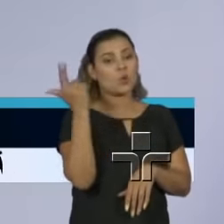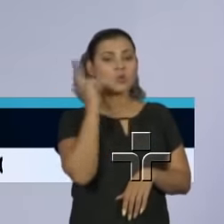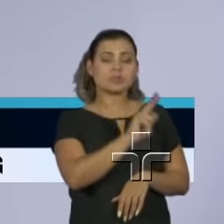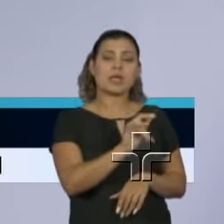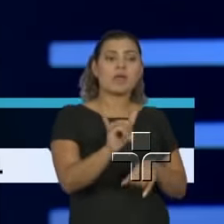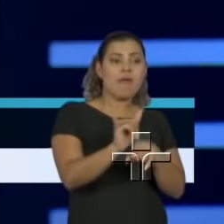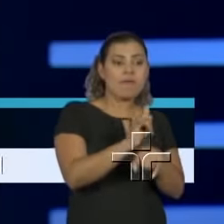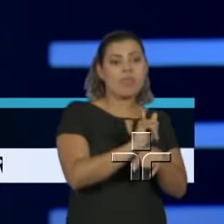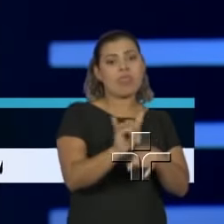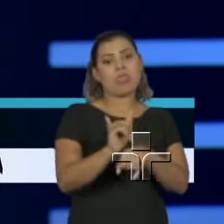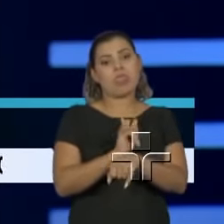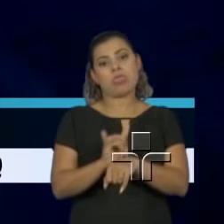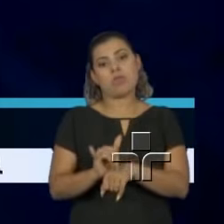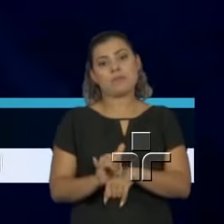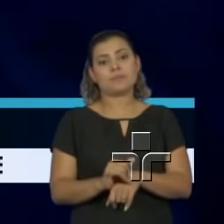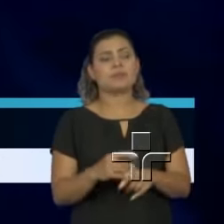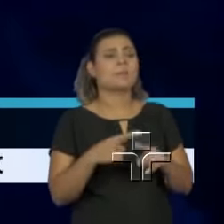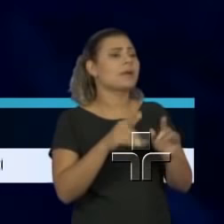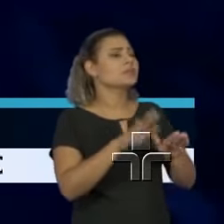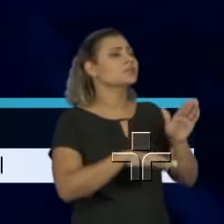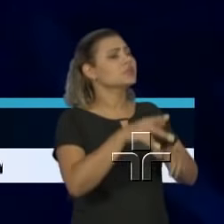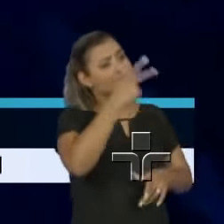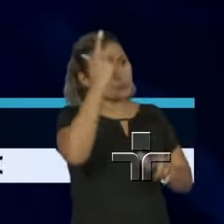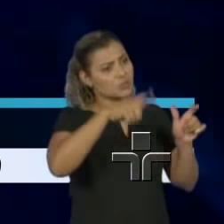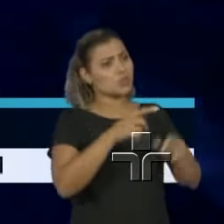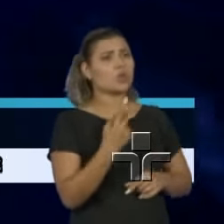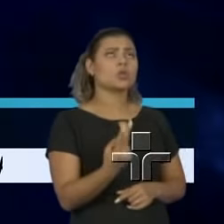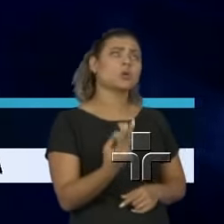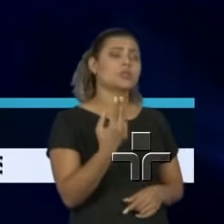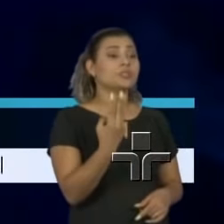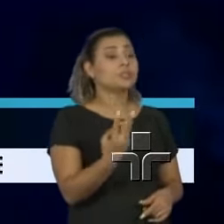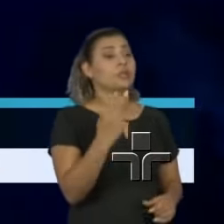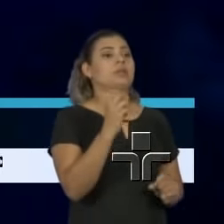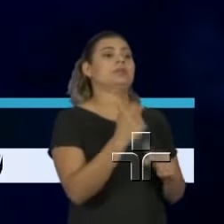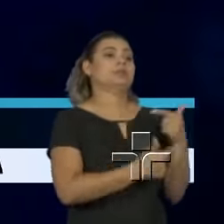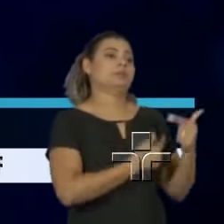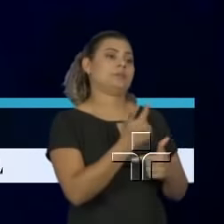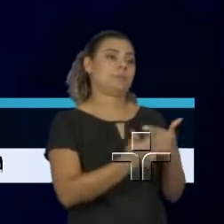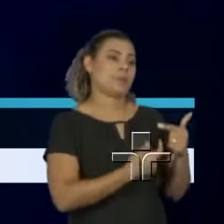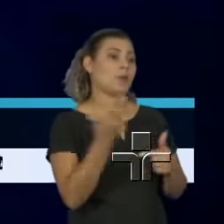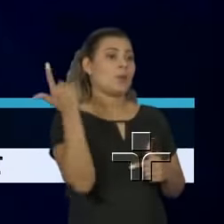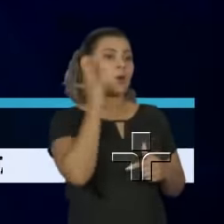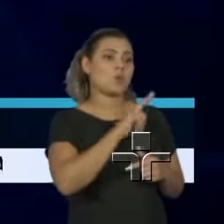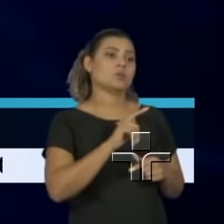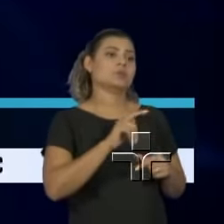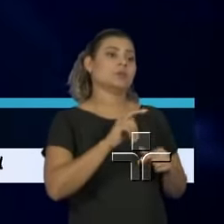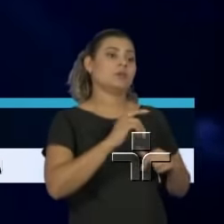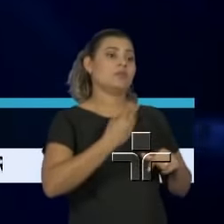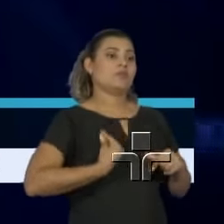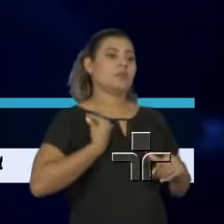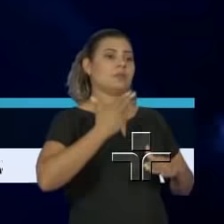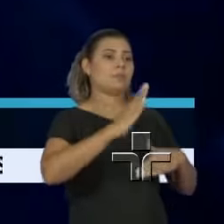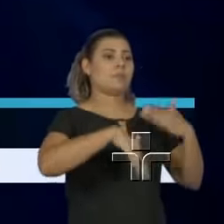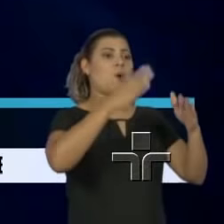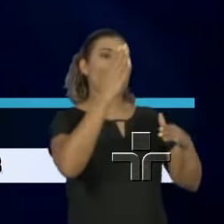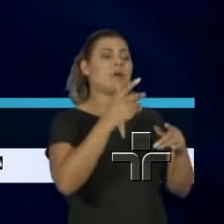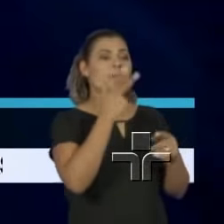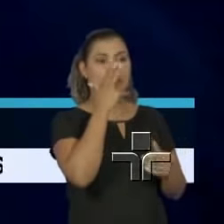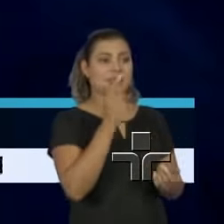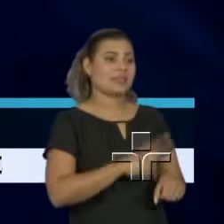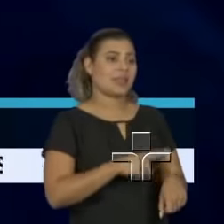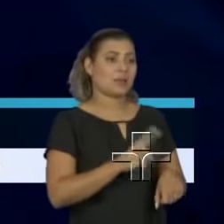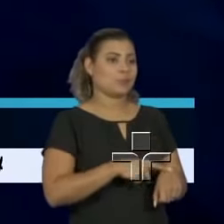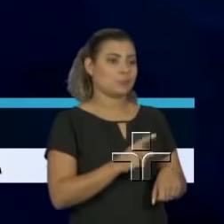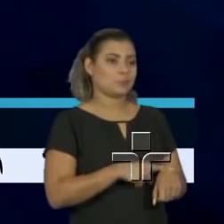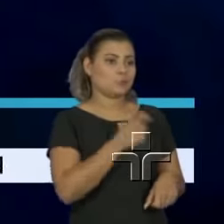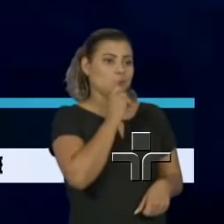de sobrevivência. O problema é que muitas vezes a pessoa tem que ter 2, 3 empregos, né, para conseguir sobreviver e manter a família, e não sobra o tempo também para ela